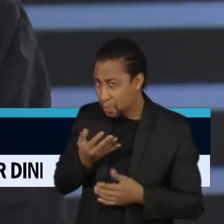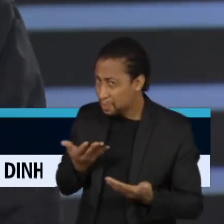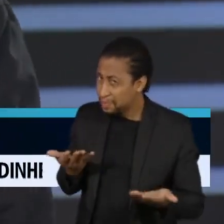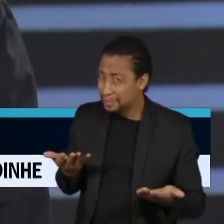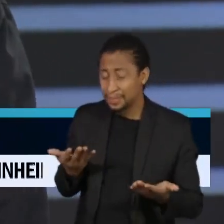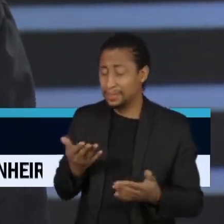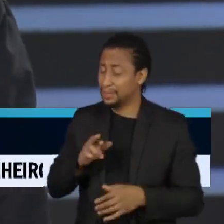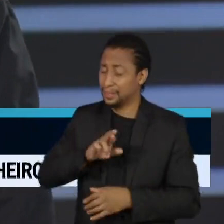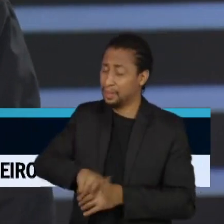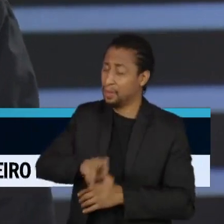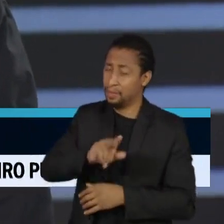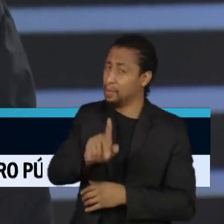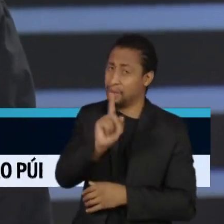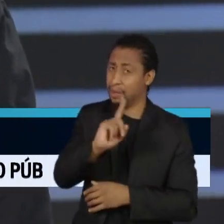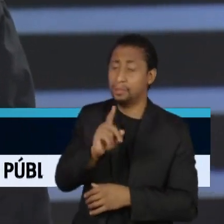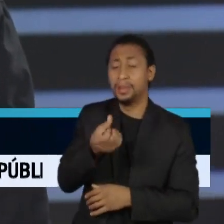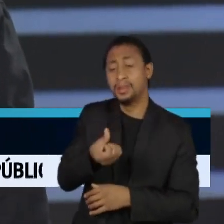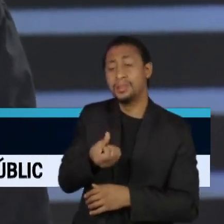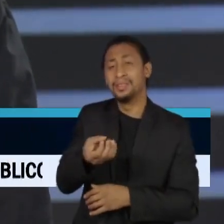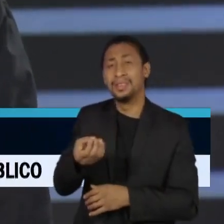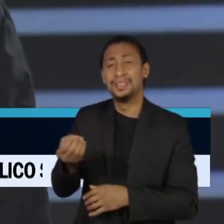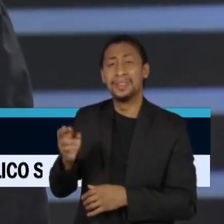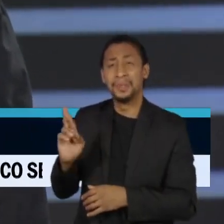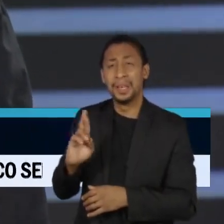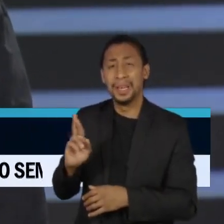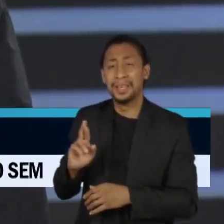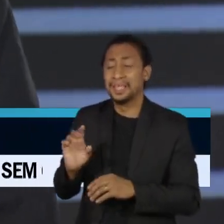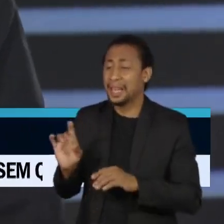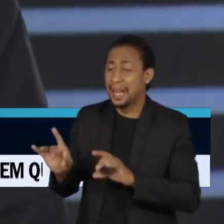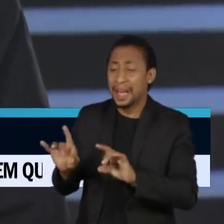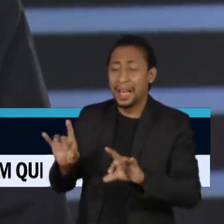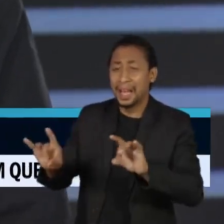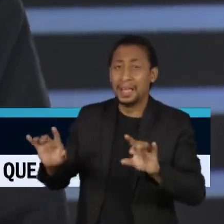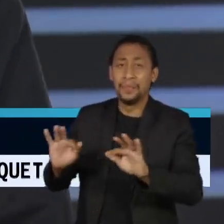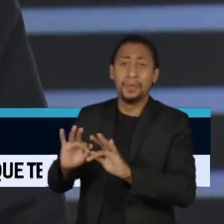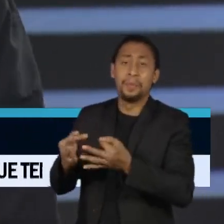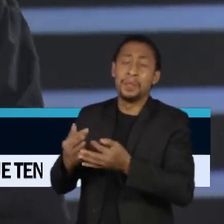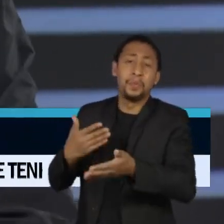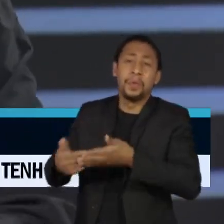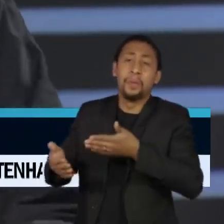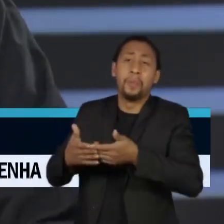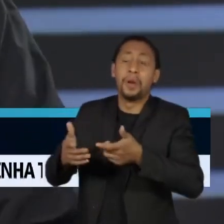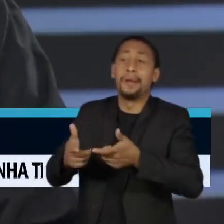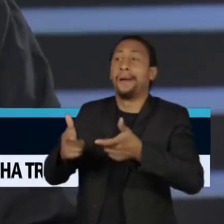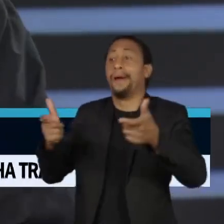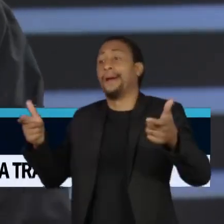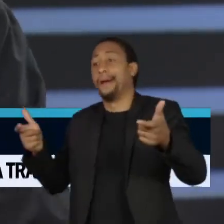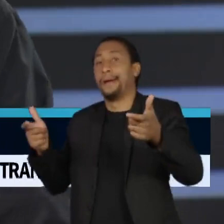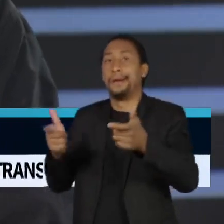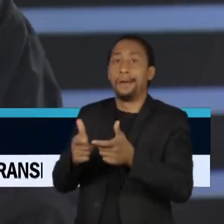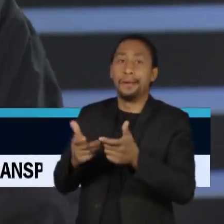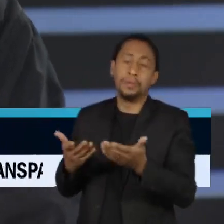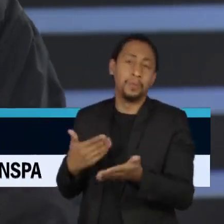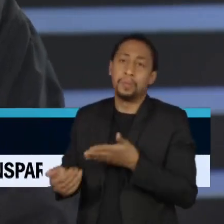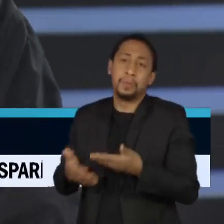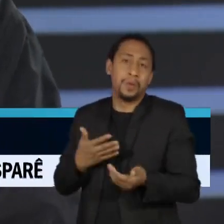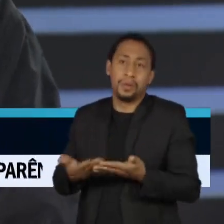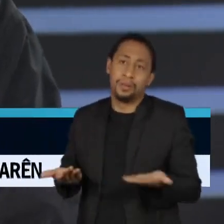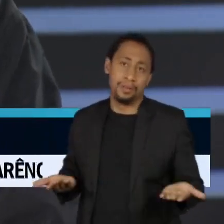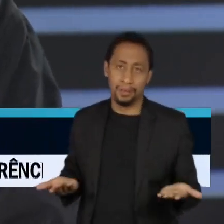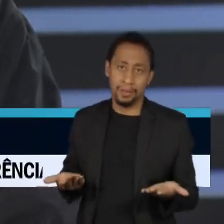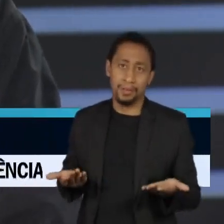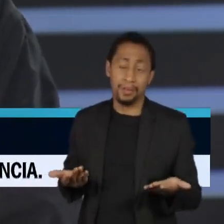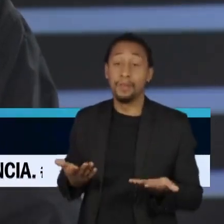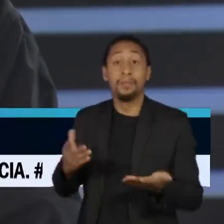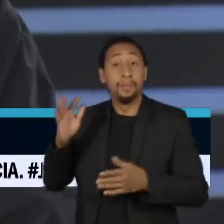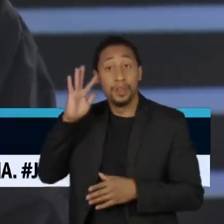ele fala assim: olha, é R$ 600 por família, independentemente do tamanho da família. Acontece um monte de família, separou, foi o pai para um lado,